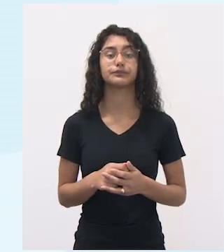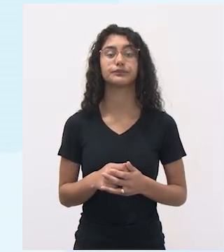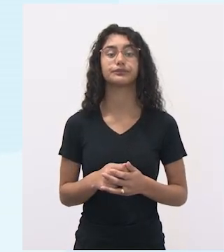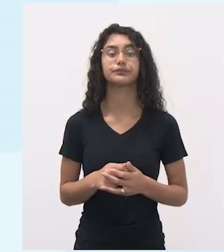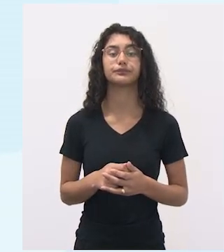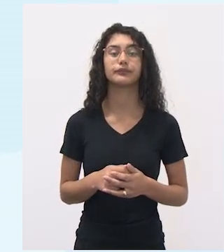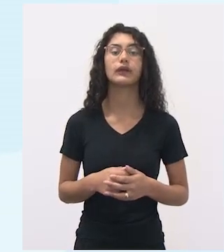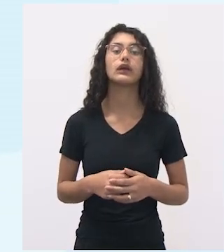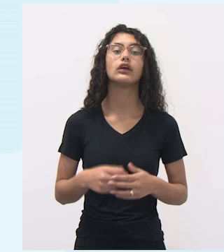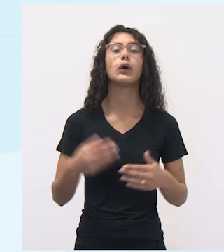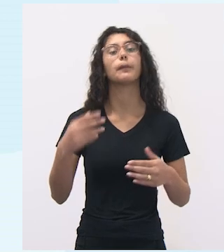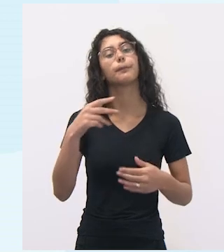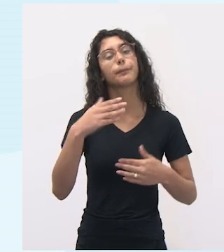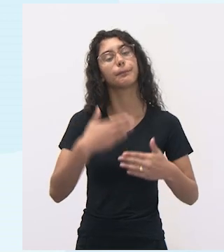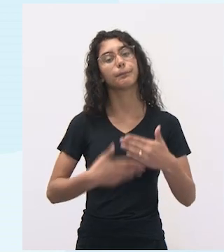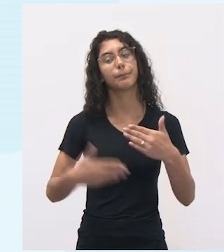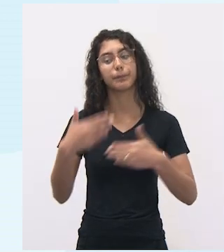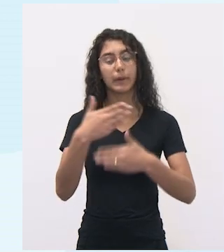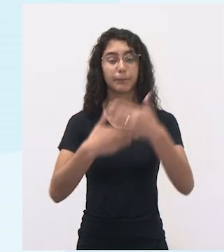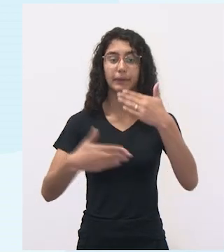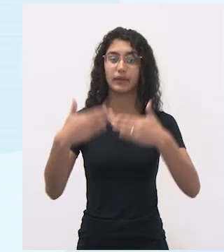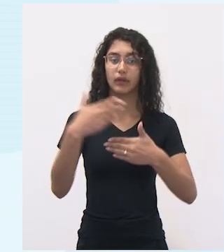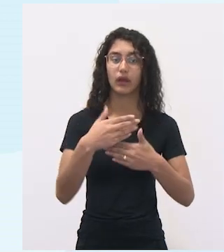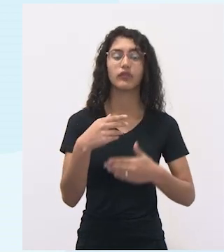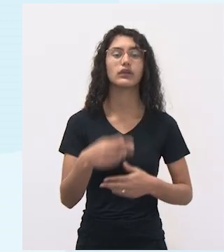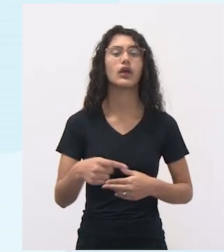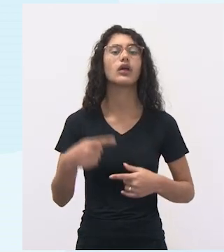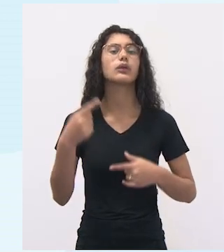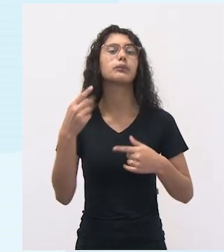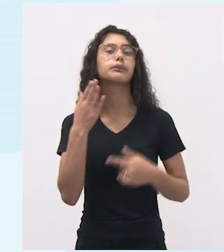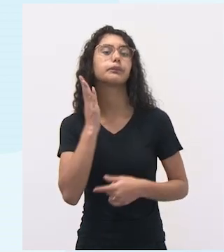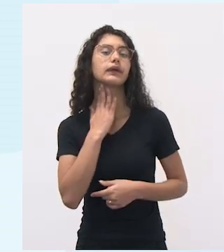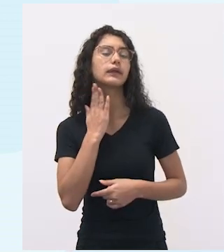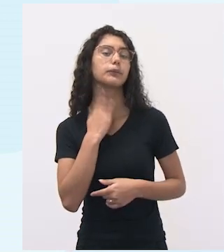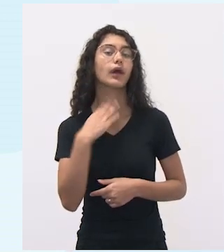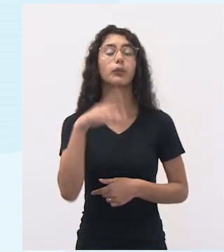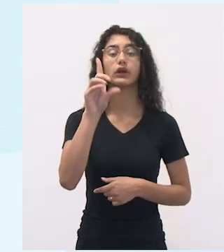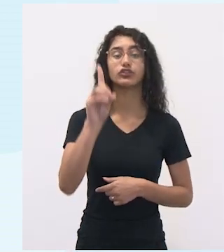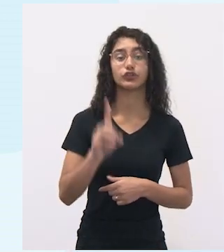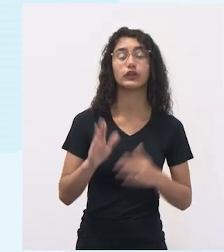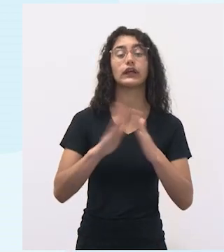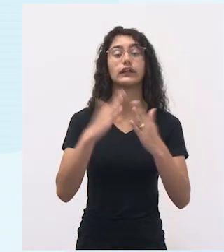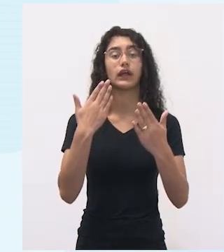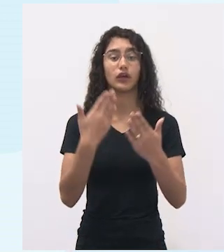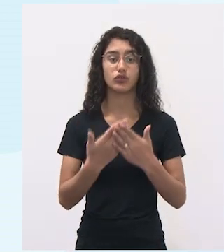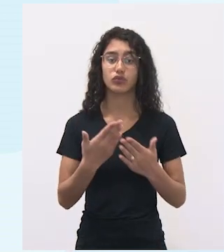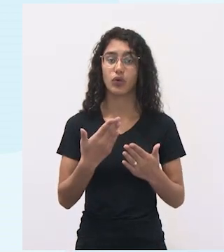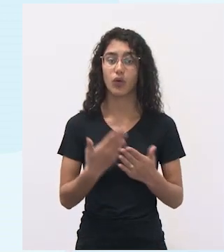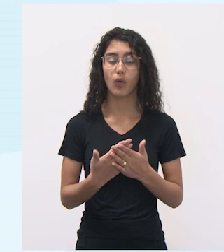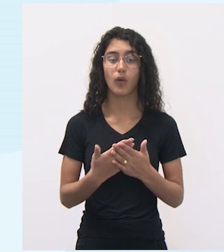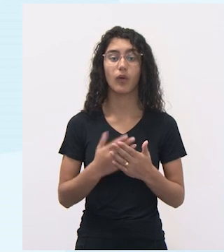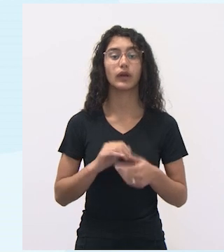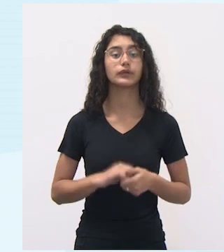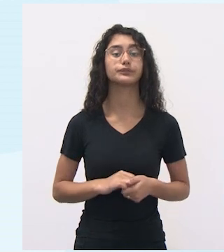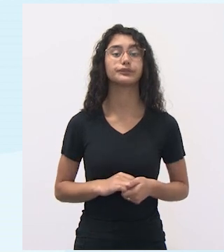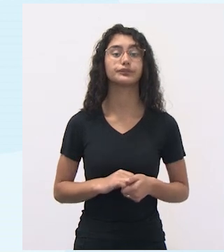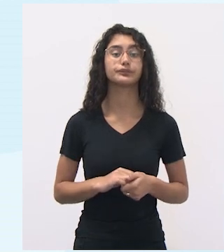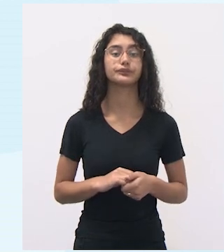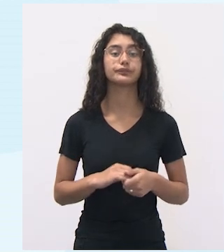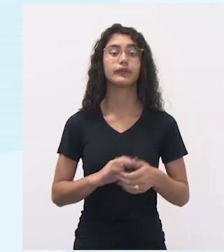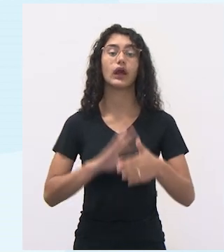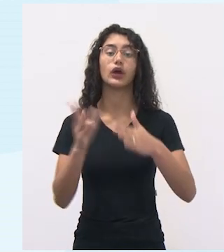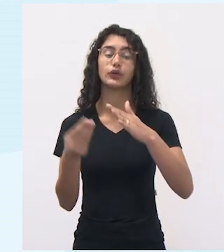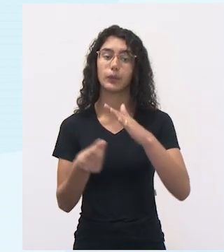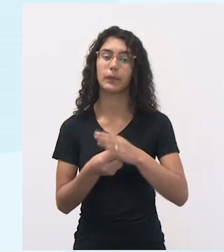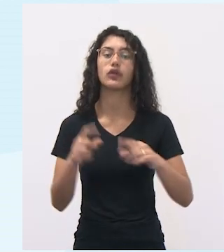esse PPT, vocês podem conversar na diretoria, na escola, com retomadas de materiais que